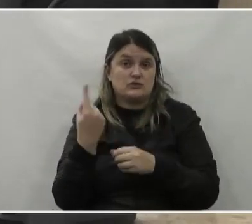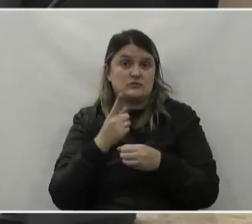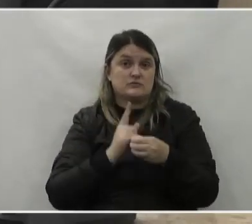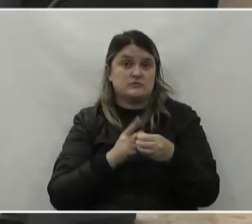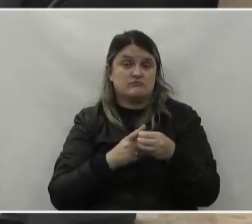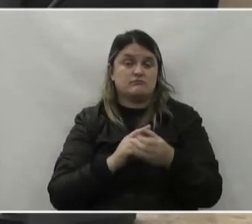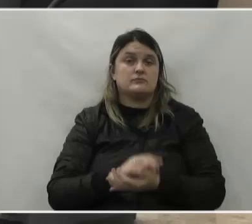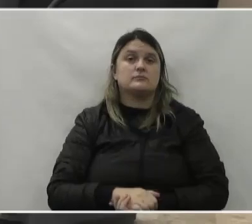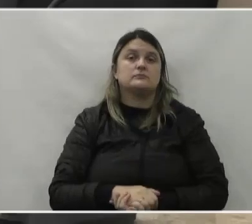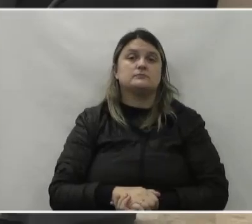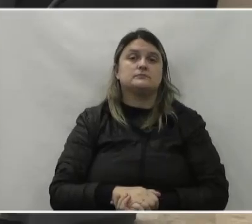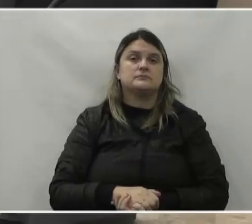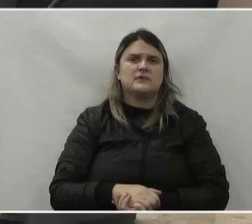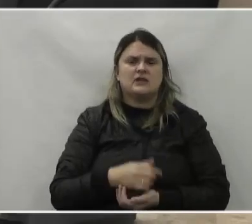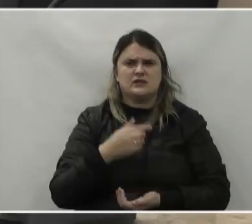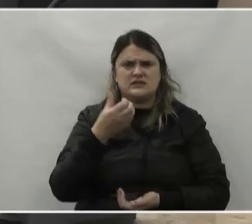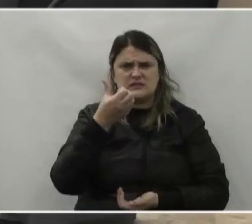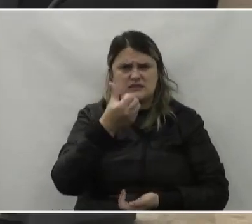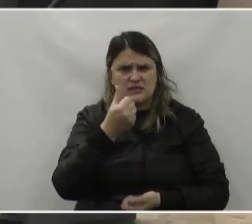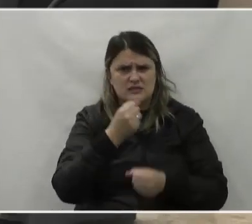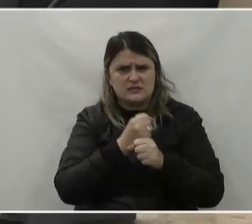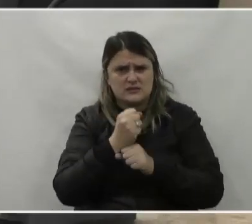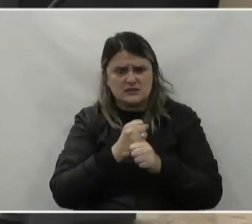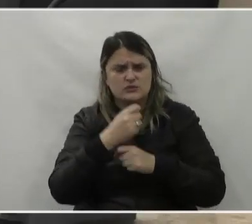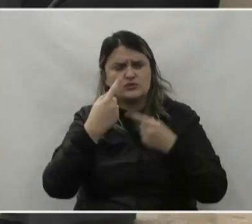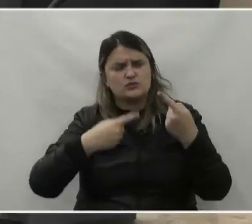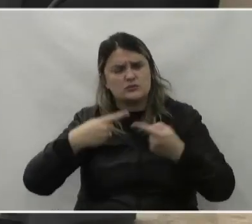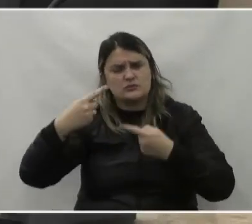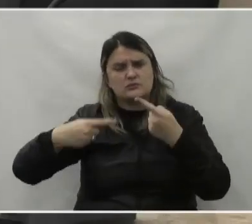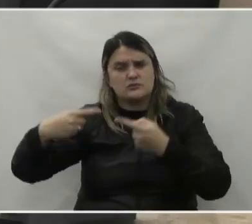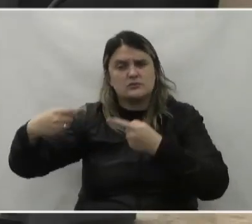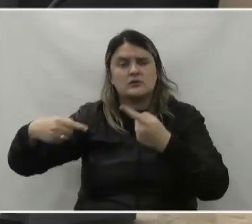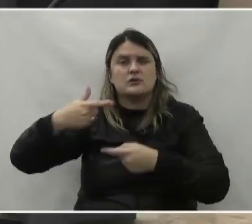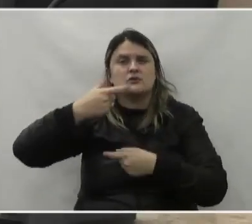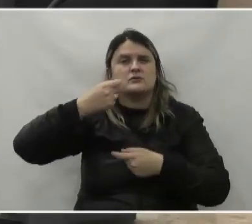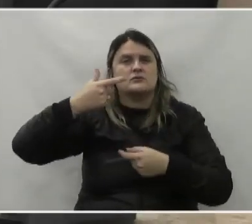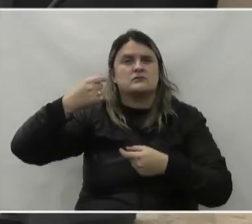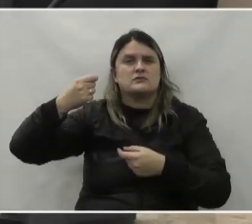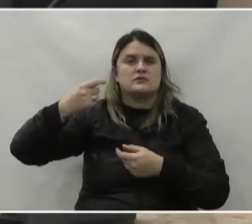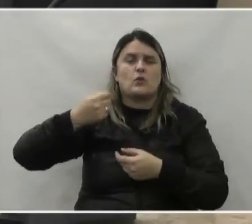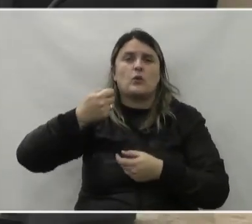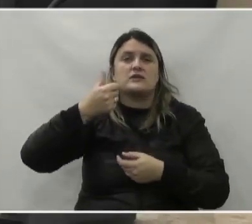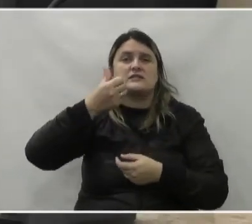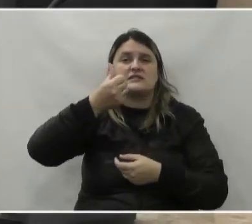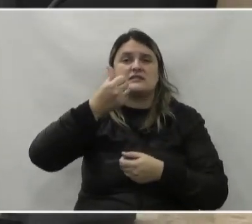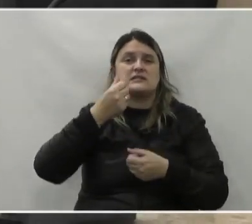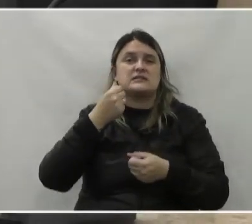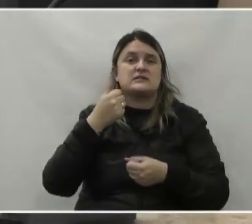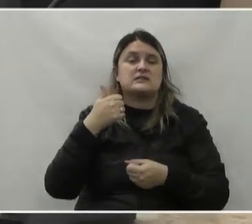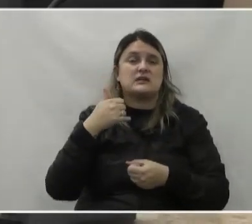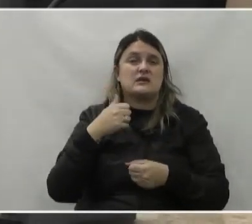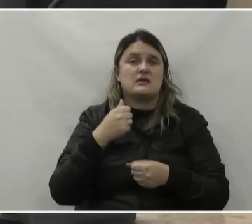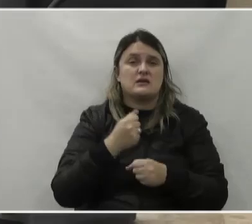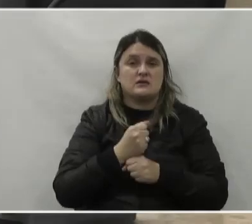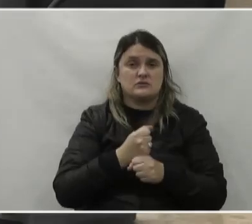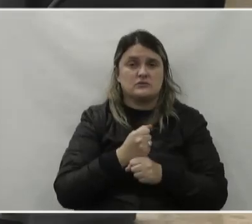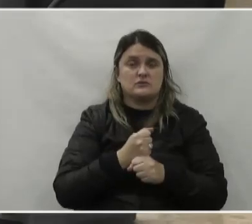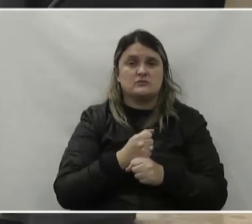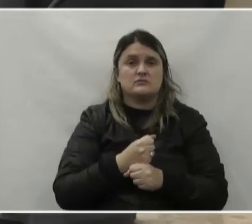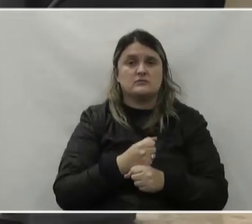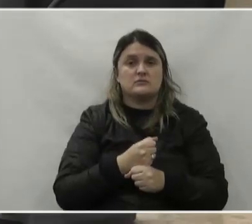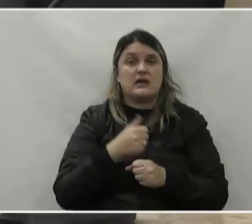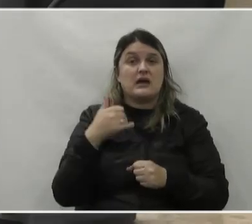Senão, não estaria há 6 anos sendo discutido isso, né? Desde 2020, quase 6 anos. E a licitação é de